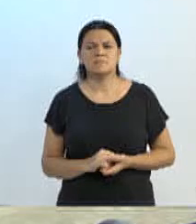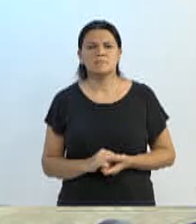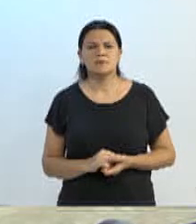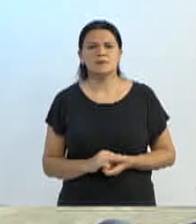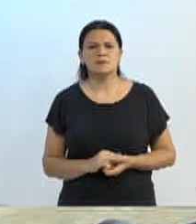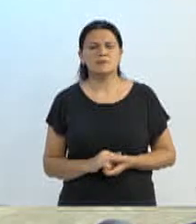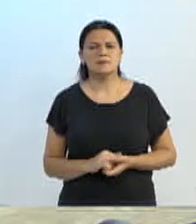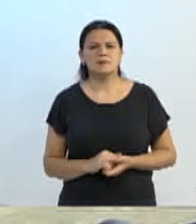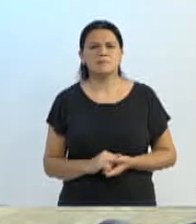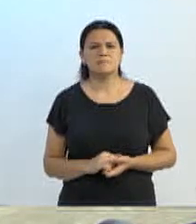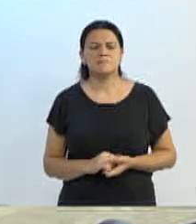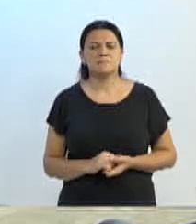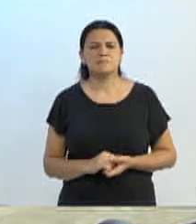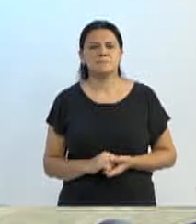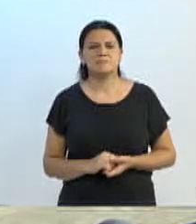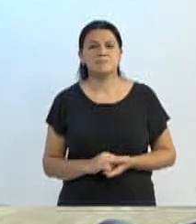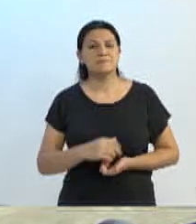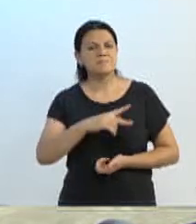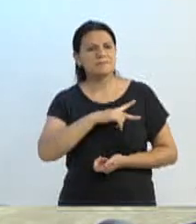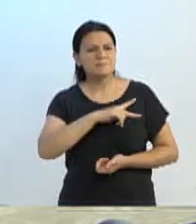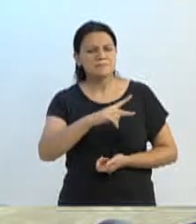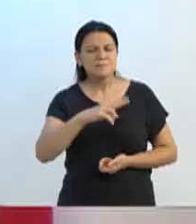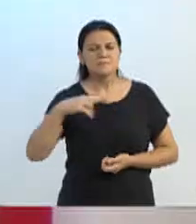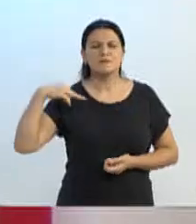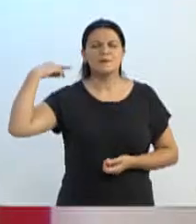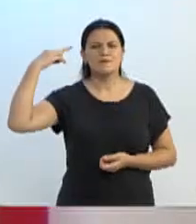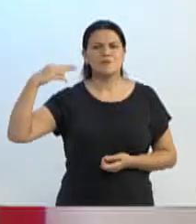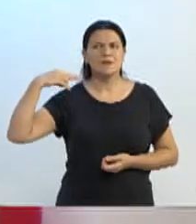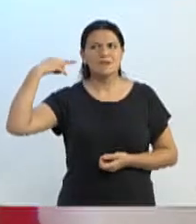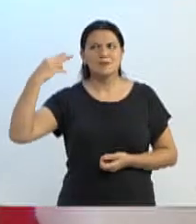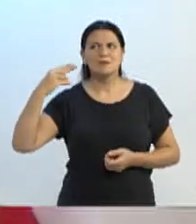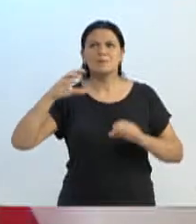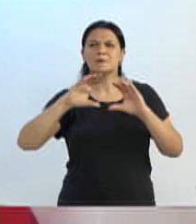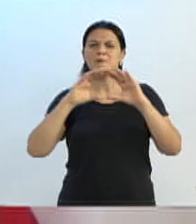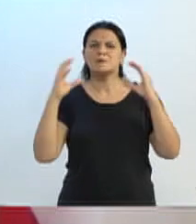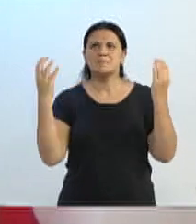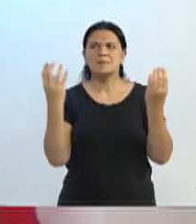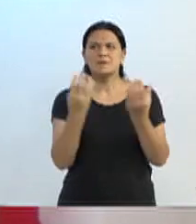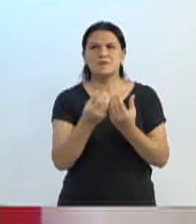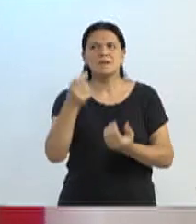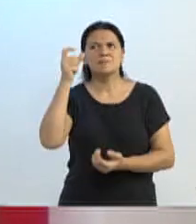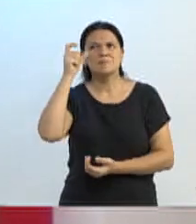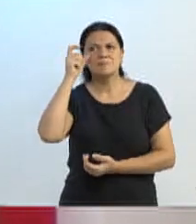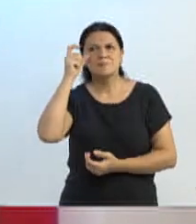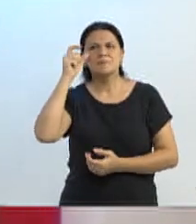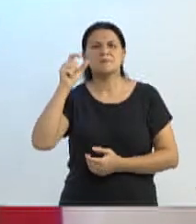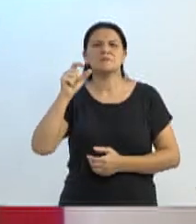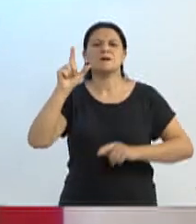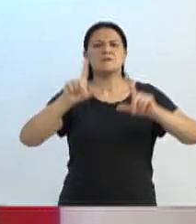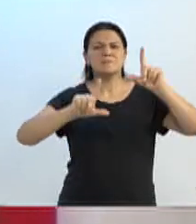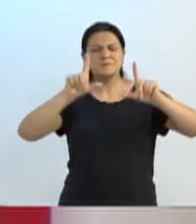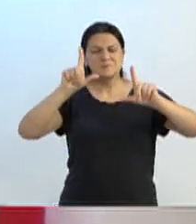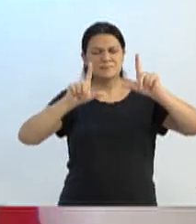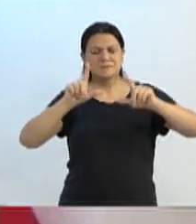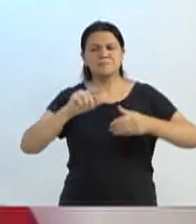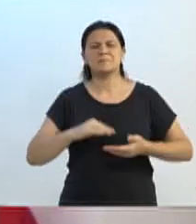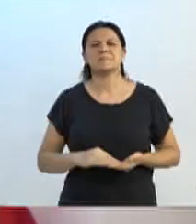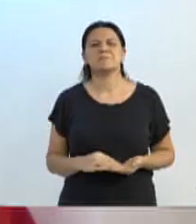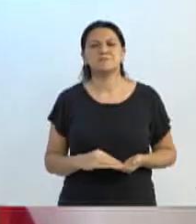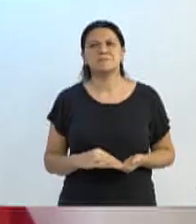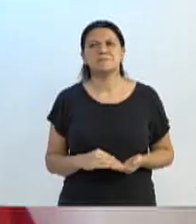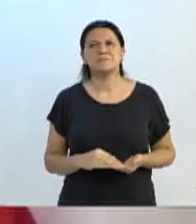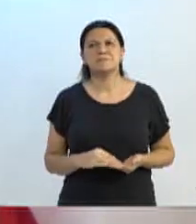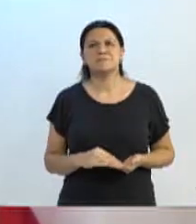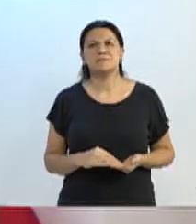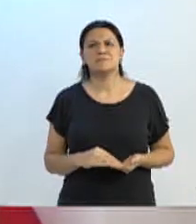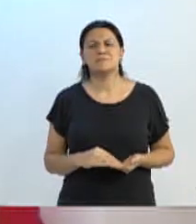Senhor presidente, colegas vereadores, comunidade que nos assistem pela TVL, eu